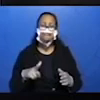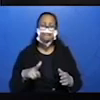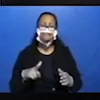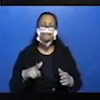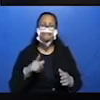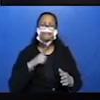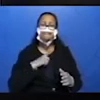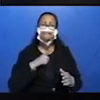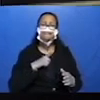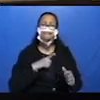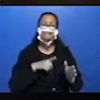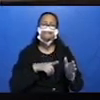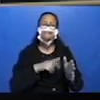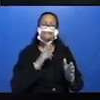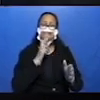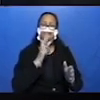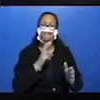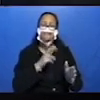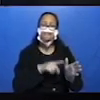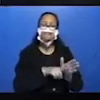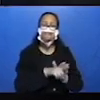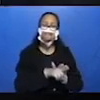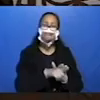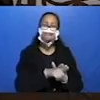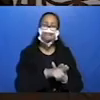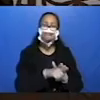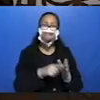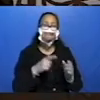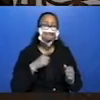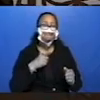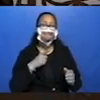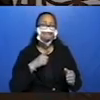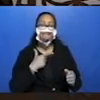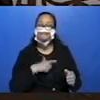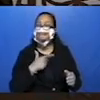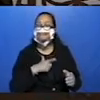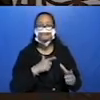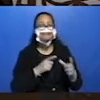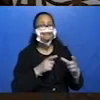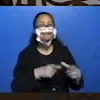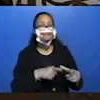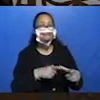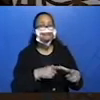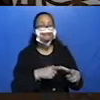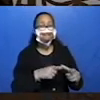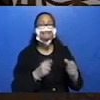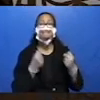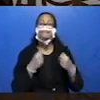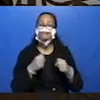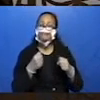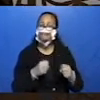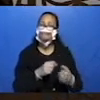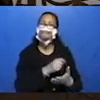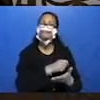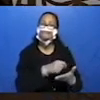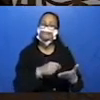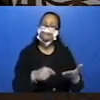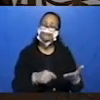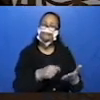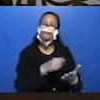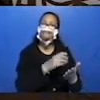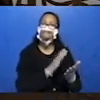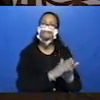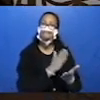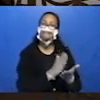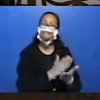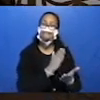tem espaço. Se não tem espaço, aonde que eu vou responder? No caderno, com letra bonita,